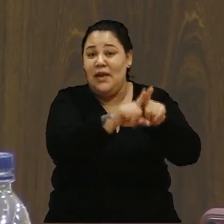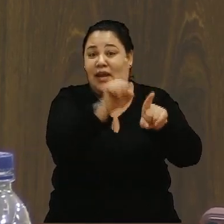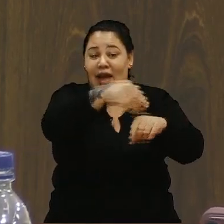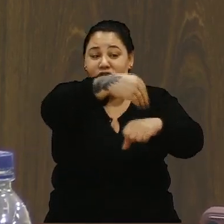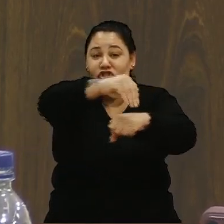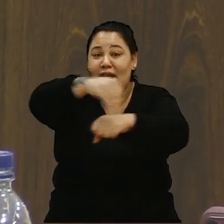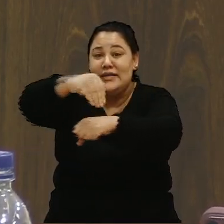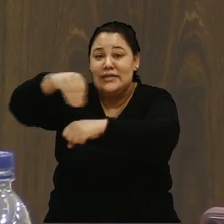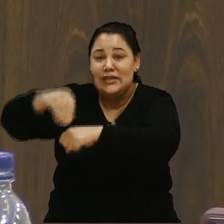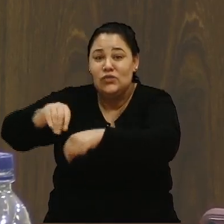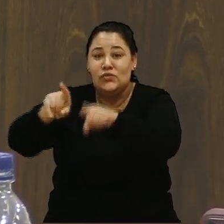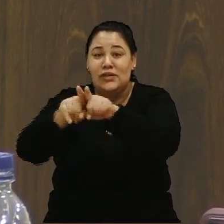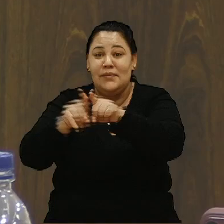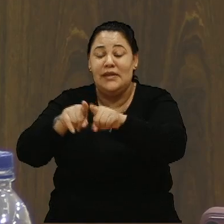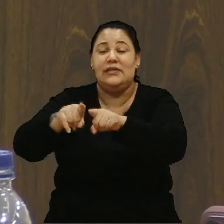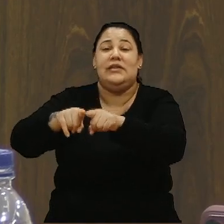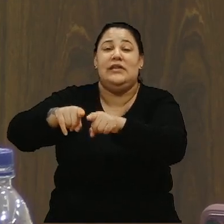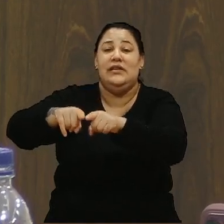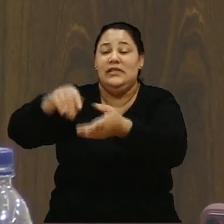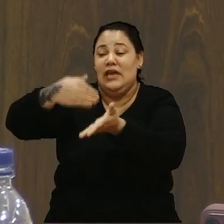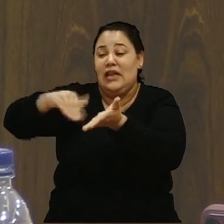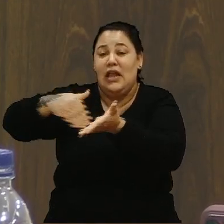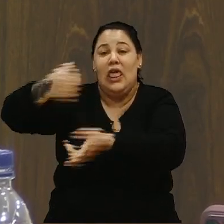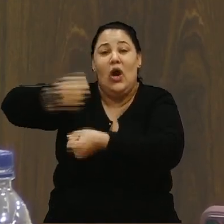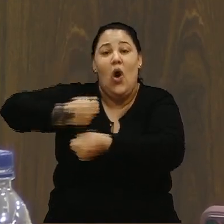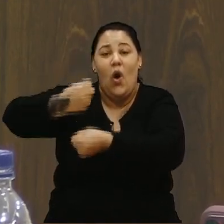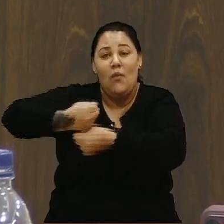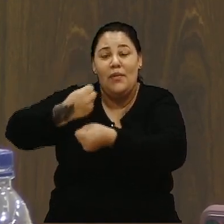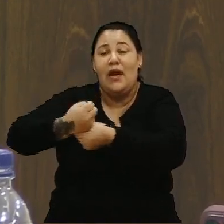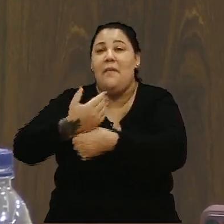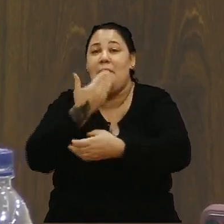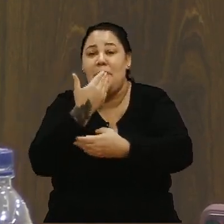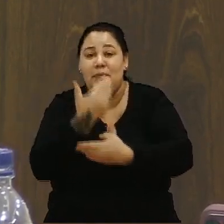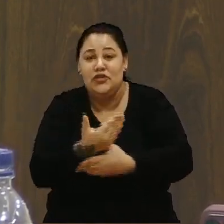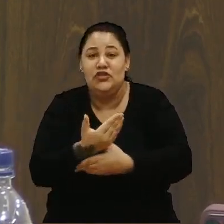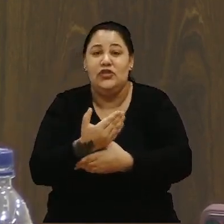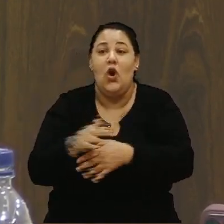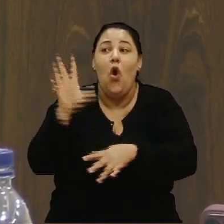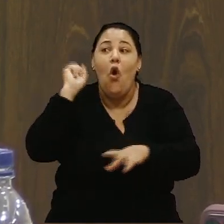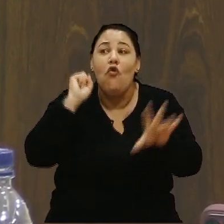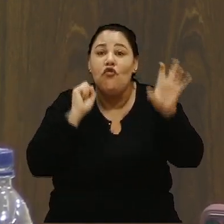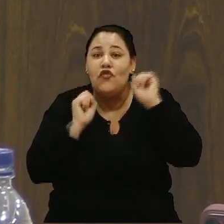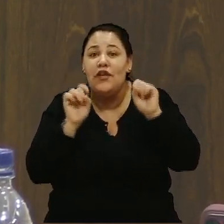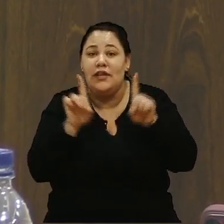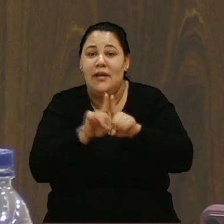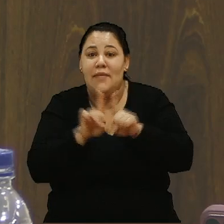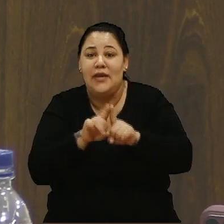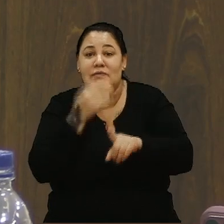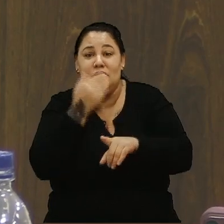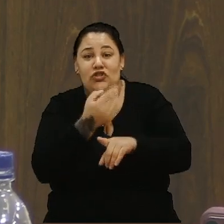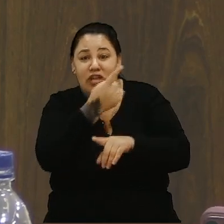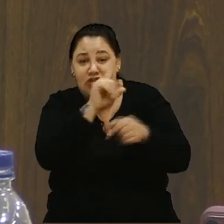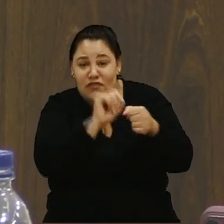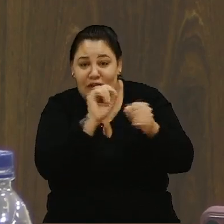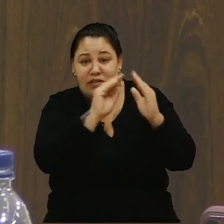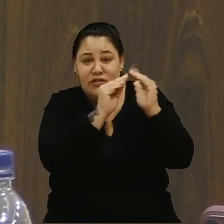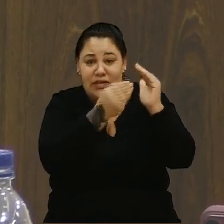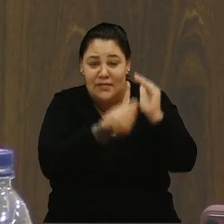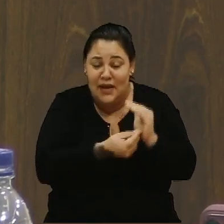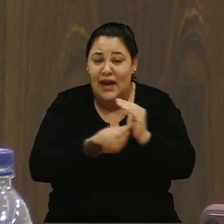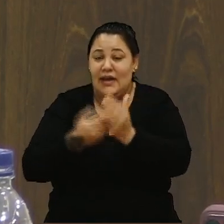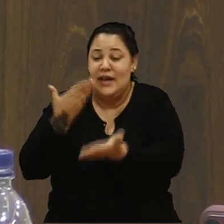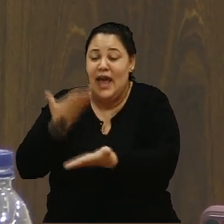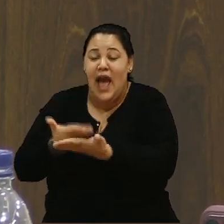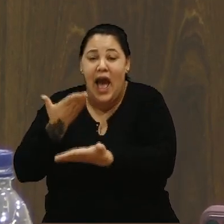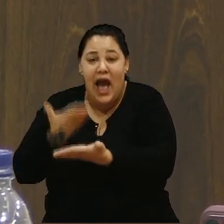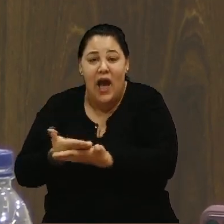indicações na Secretaria de Obras, está aqui para ouvir as nossas reivindicações no SAMAI, na sala de aula, na assistência,